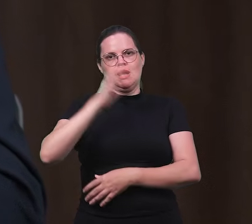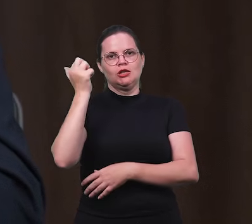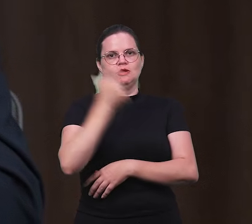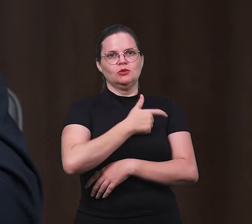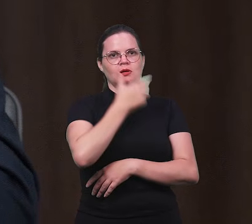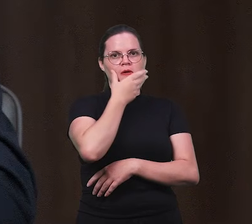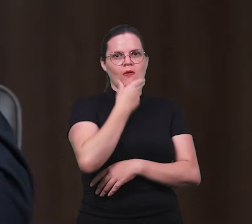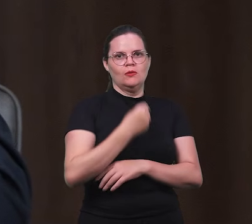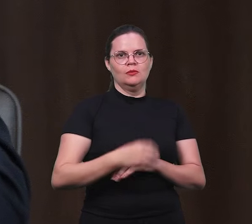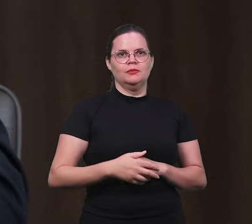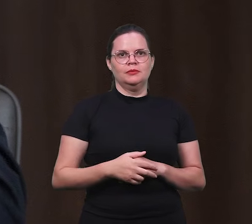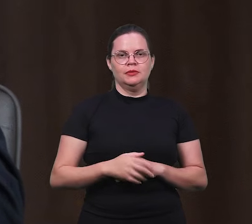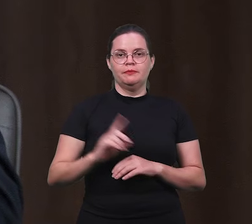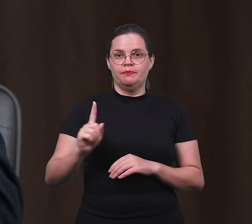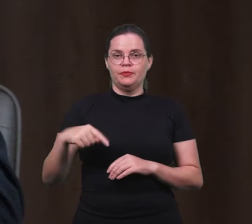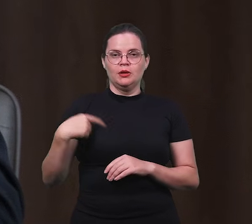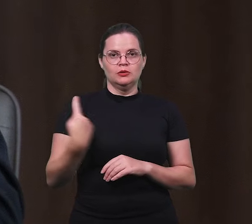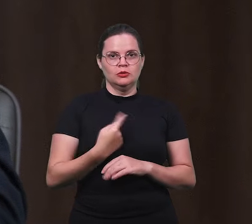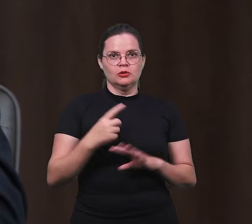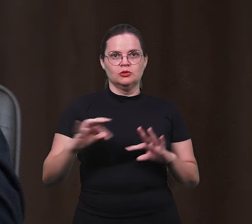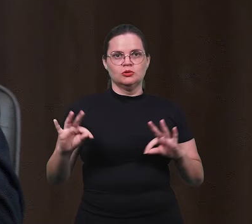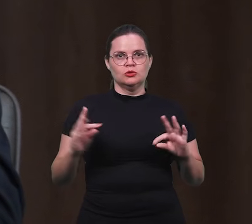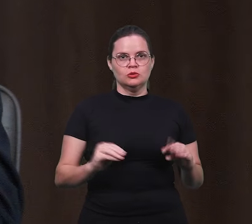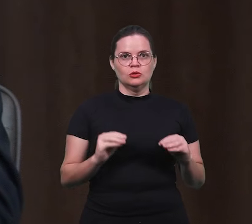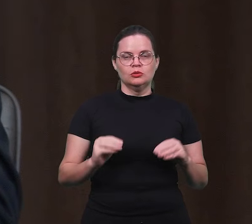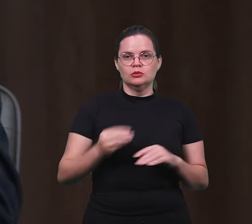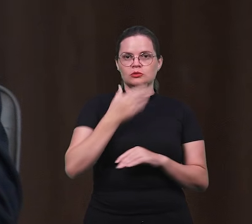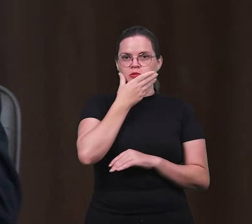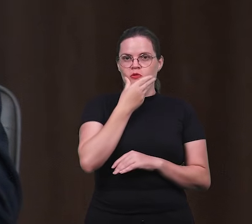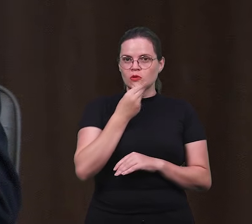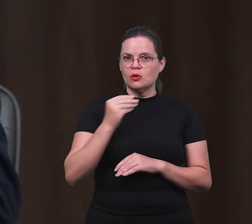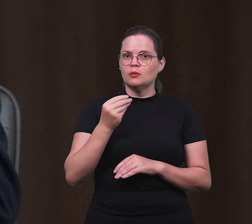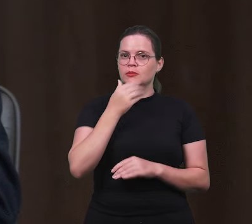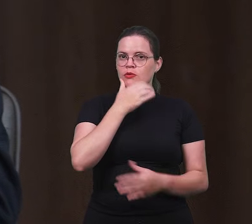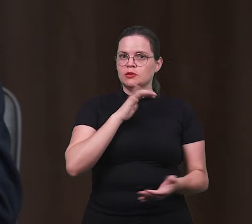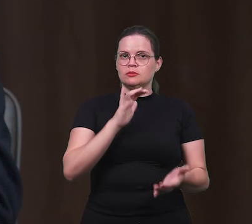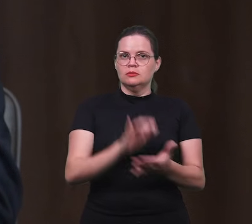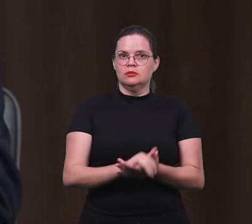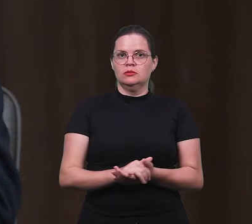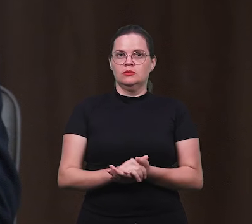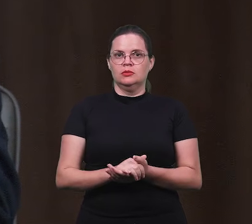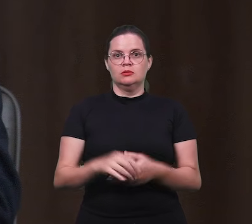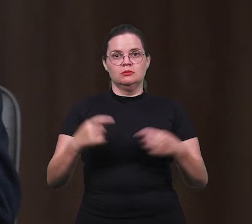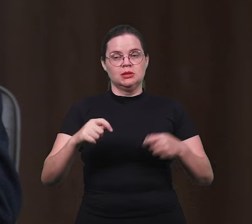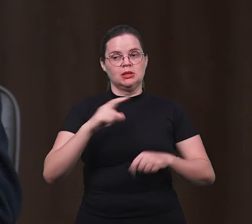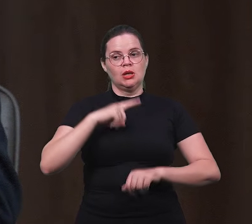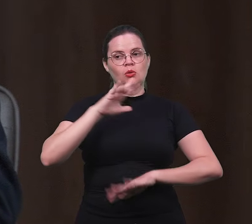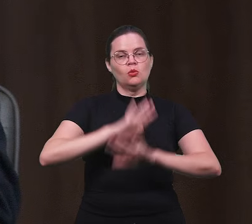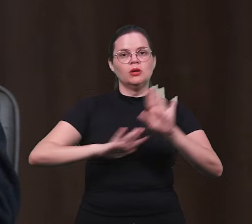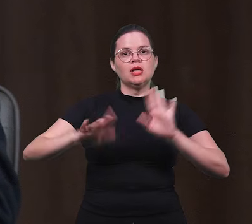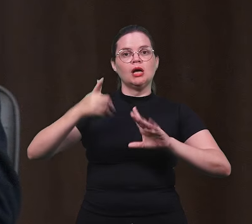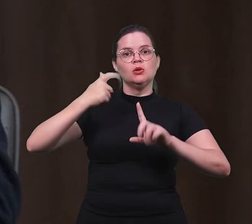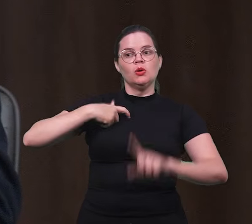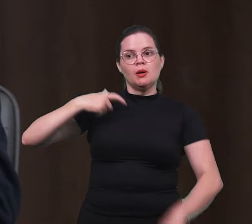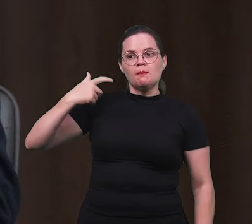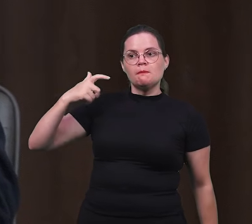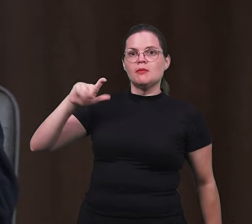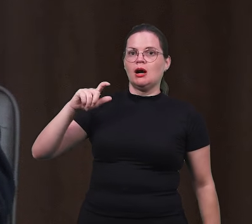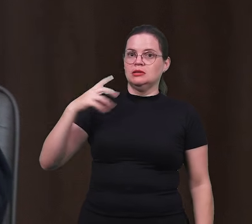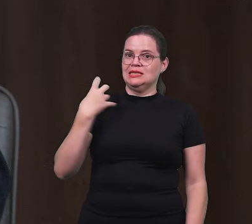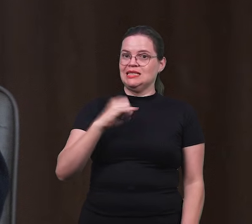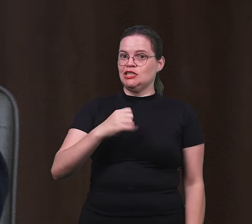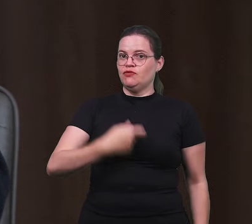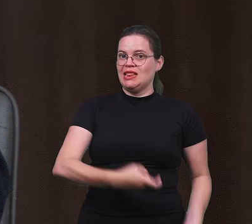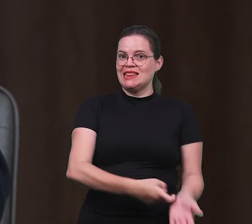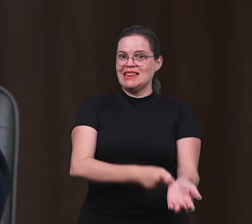tem sempre a aprender, o marido, todos nós maridos, né? É sempre o nós aqui. Muito cuidado com o que fala, até quando está